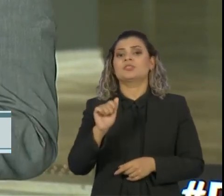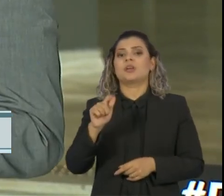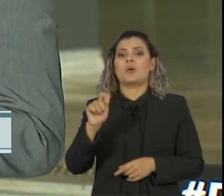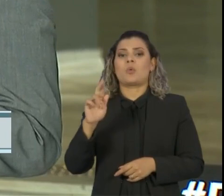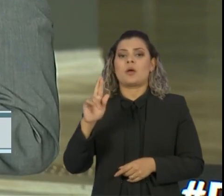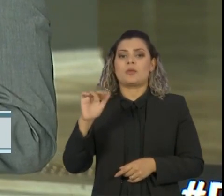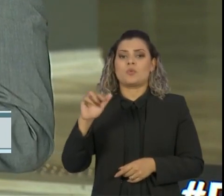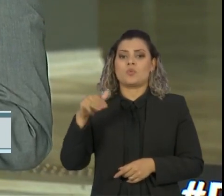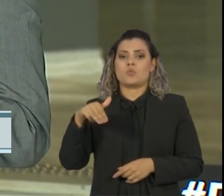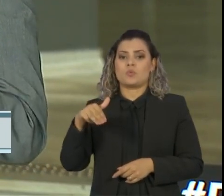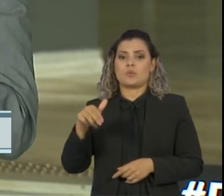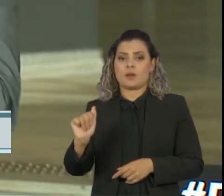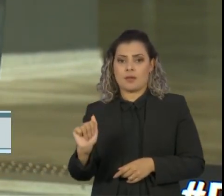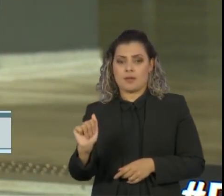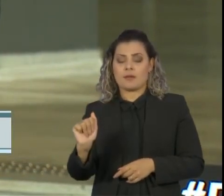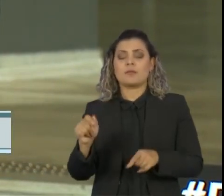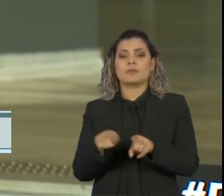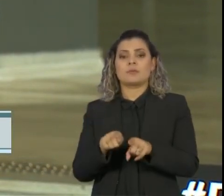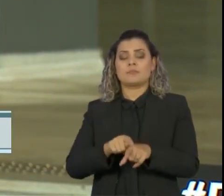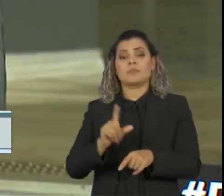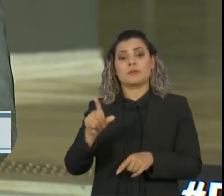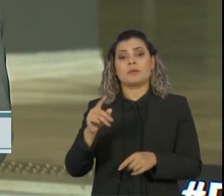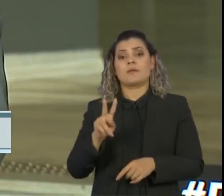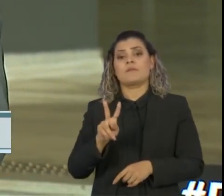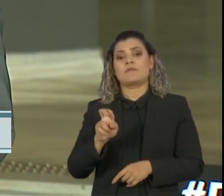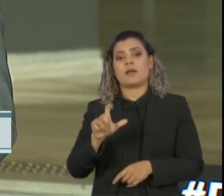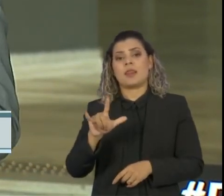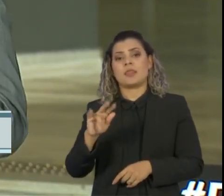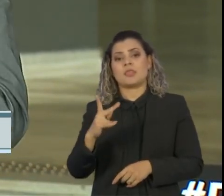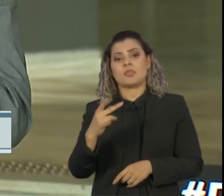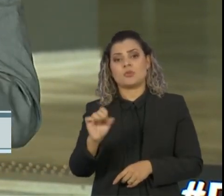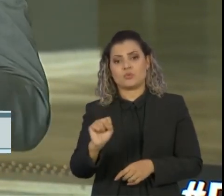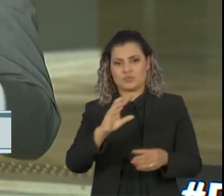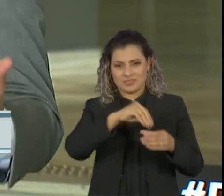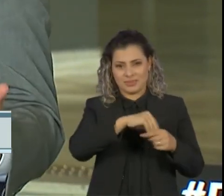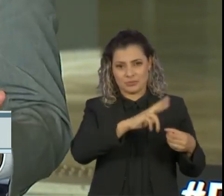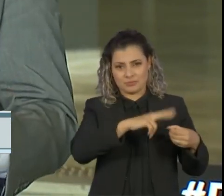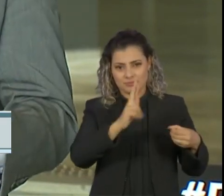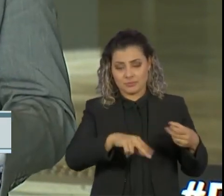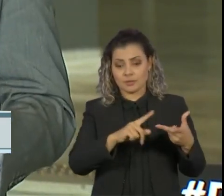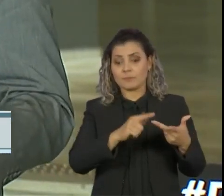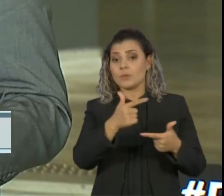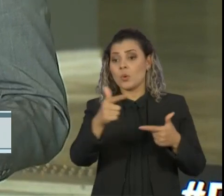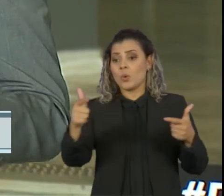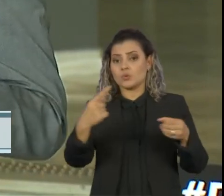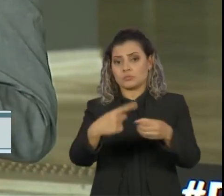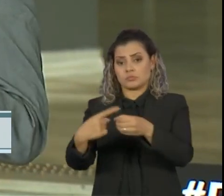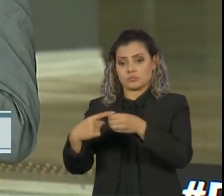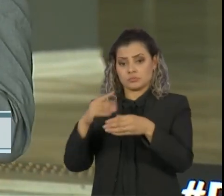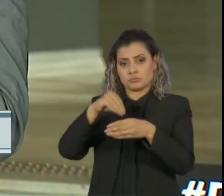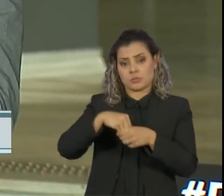hoje faz o seu fechamento, de Valinhos, que faz da mesma forma, e de outros municípios da região. Então, o centro